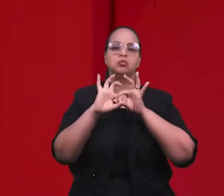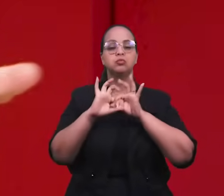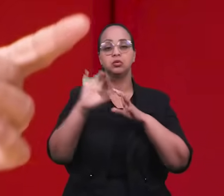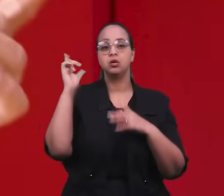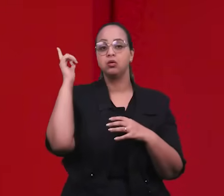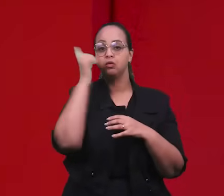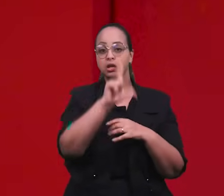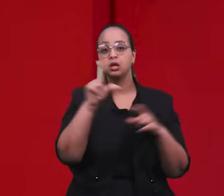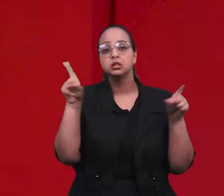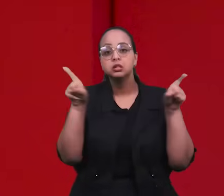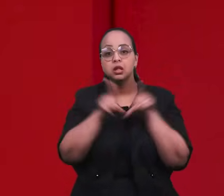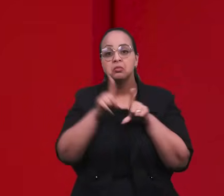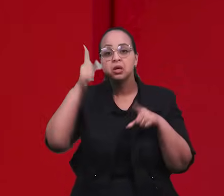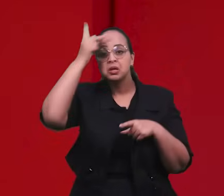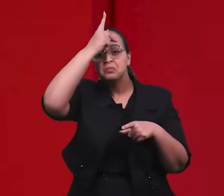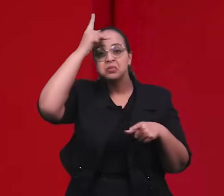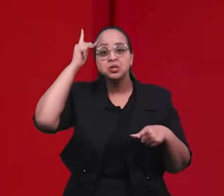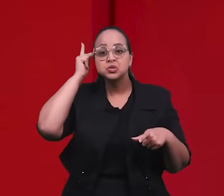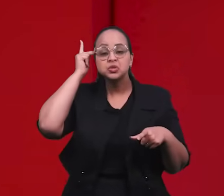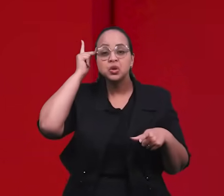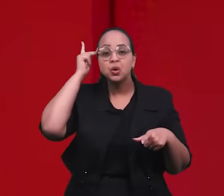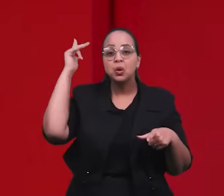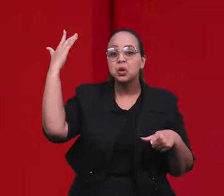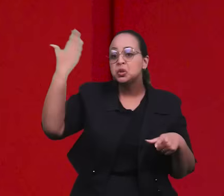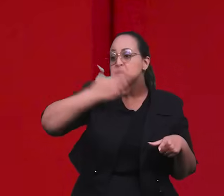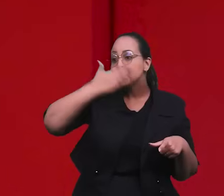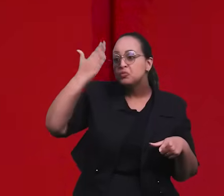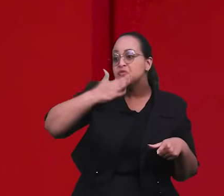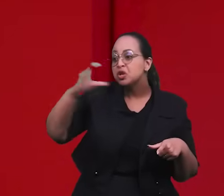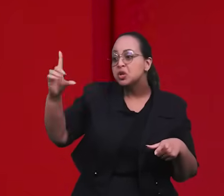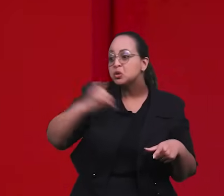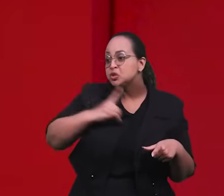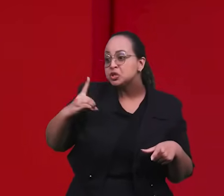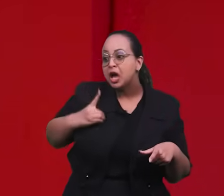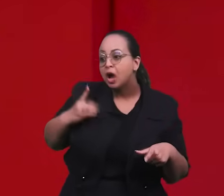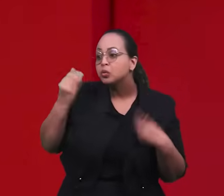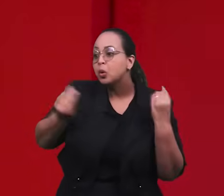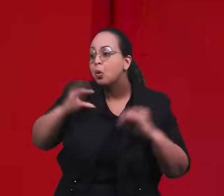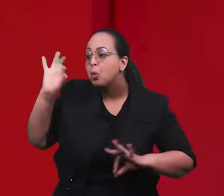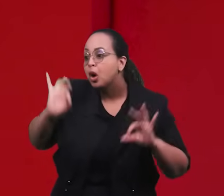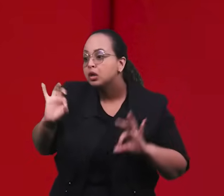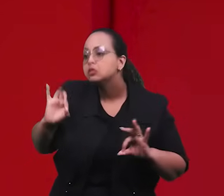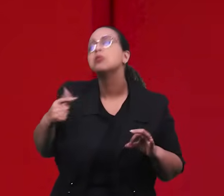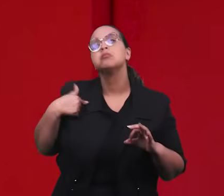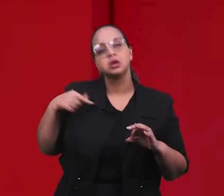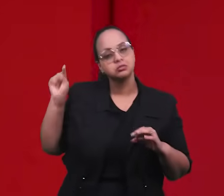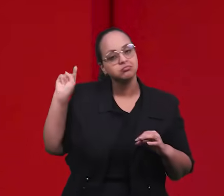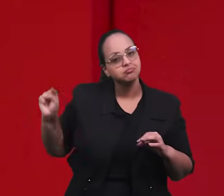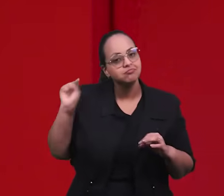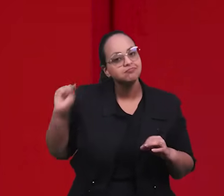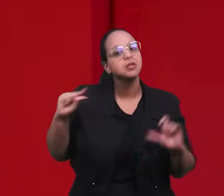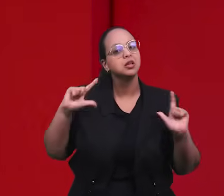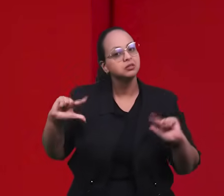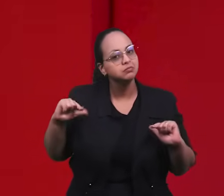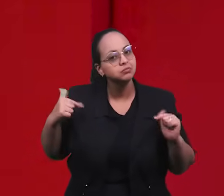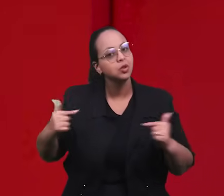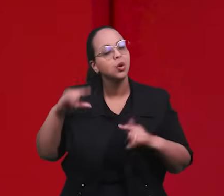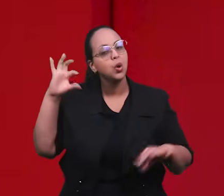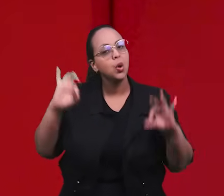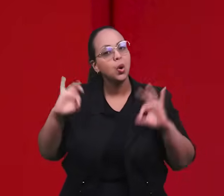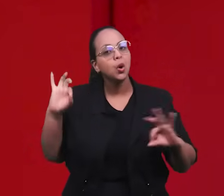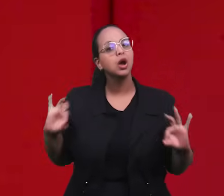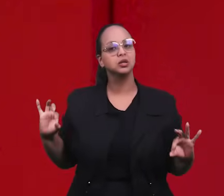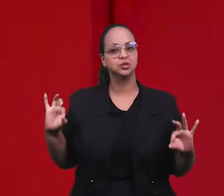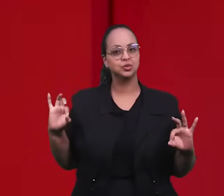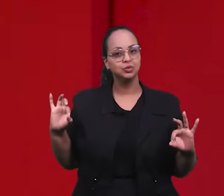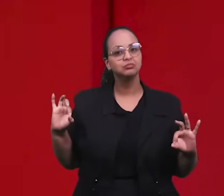participação ali daqueles que muitos nem viram, não apareceram, mas eles foram fundamentais para que aquele culto